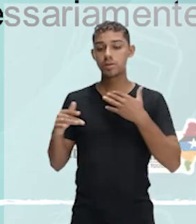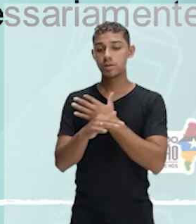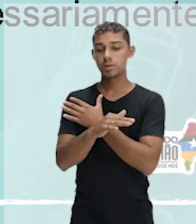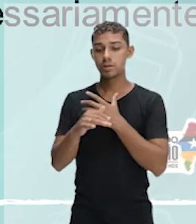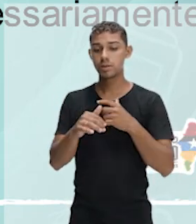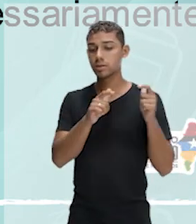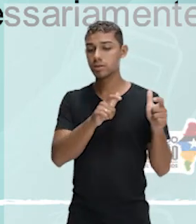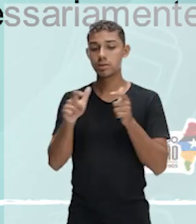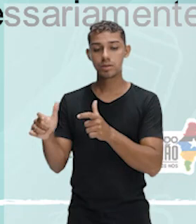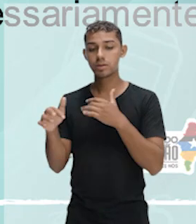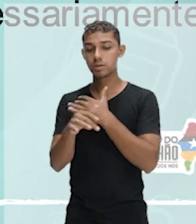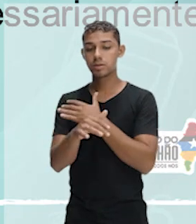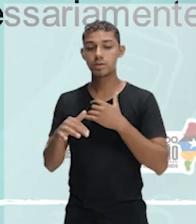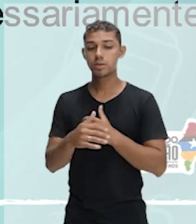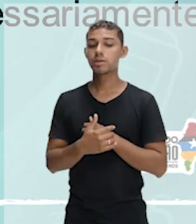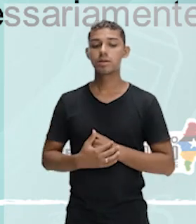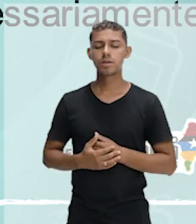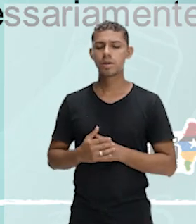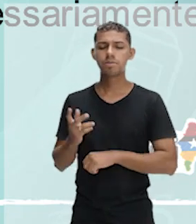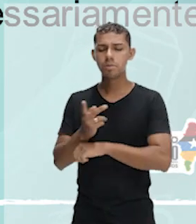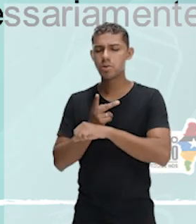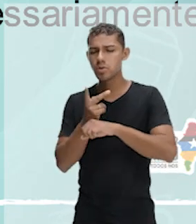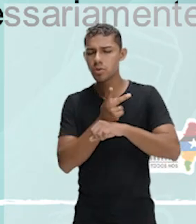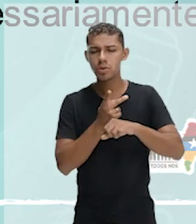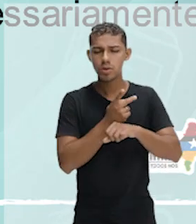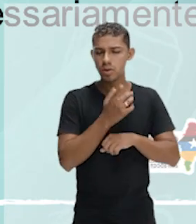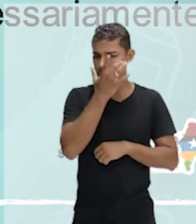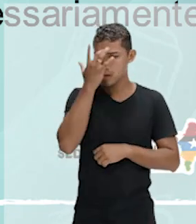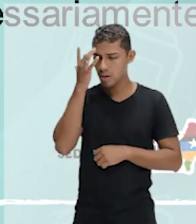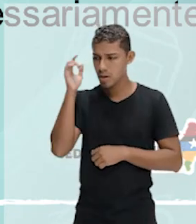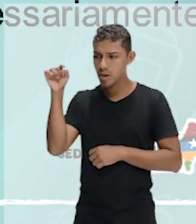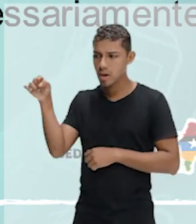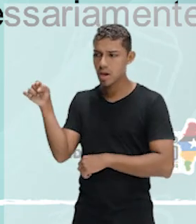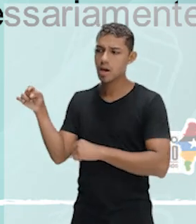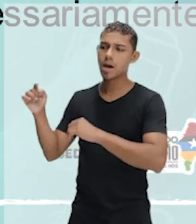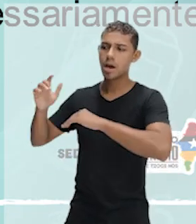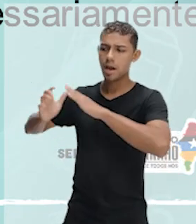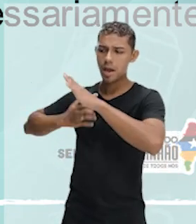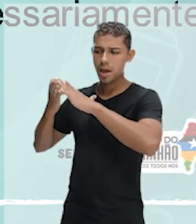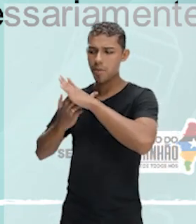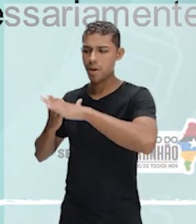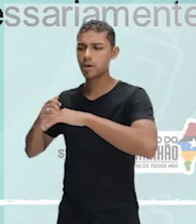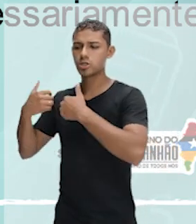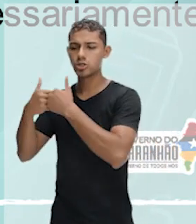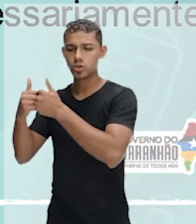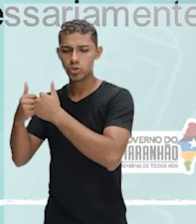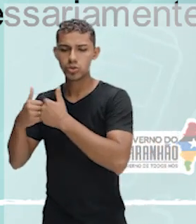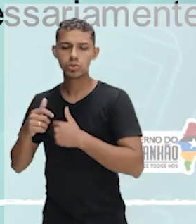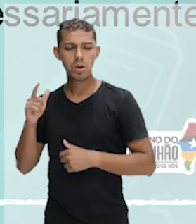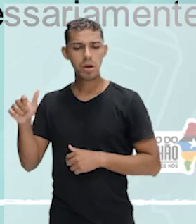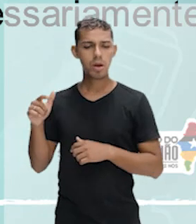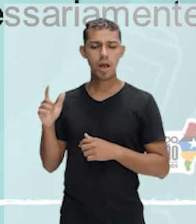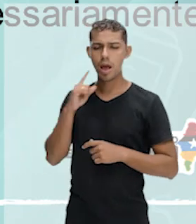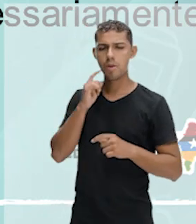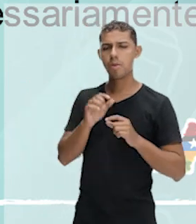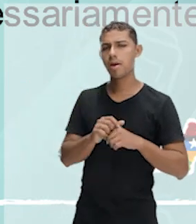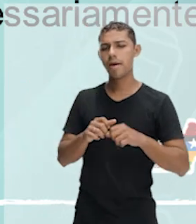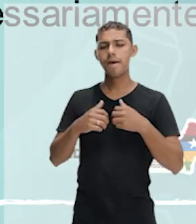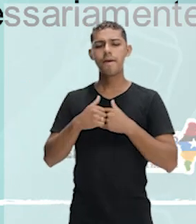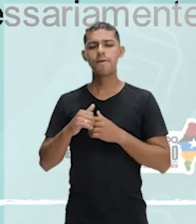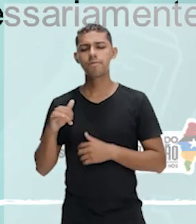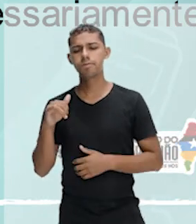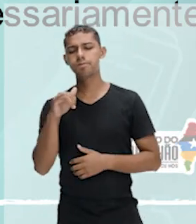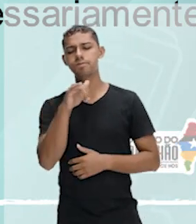comum é procurar por companhias de ônibus. Tratando-se de viagens um pouco mais longas